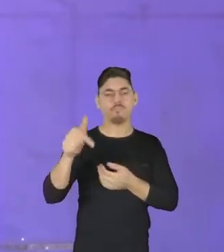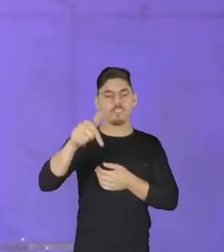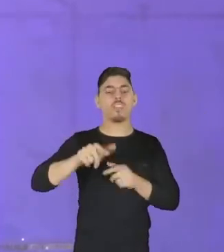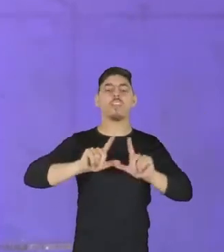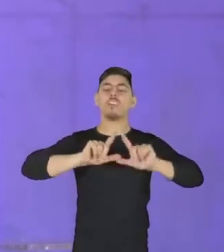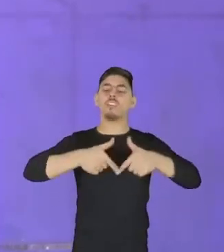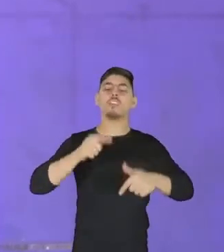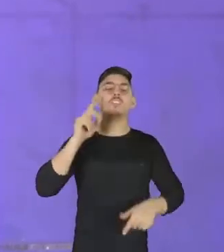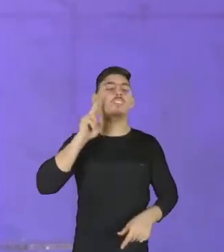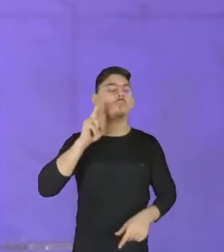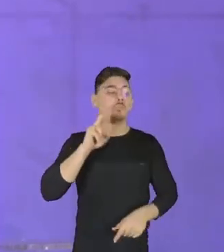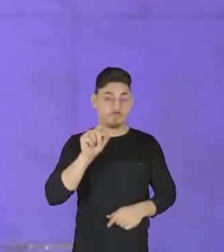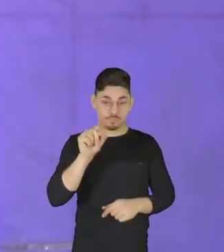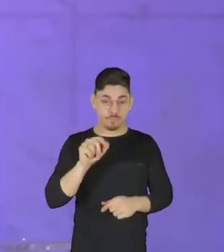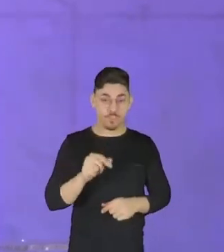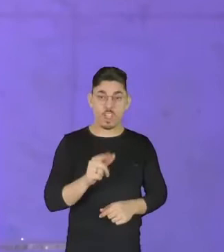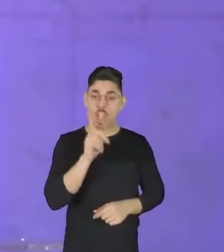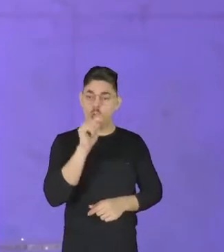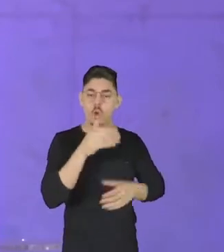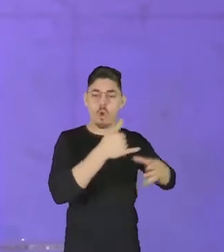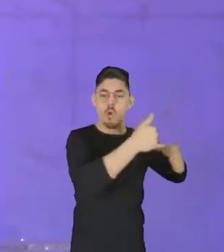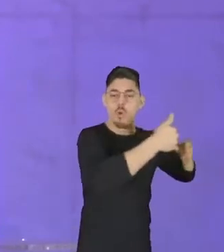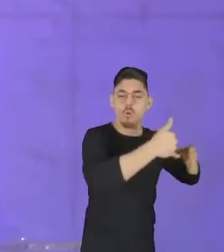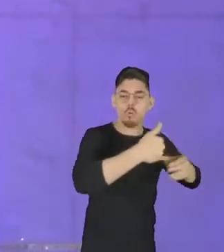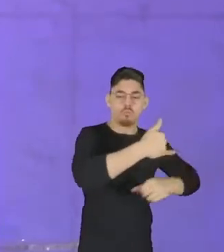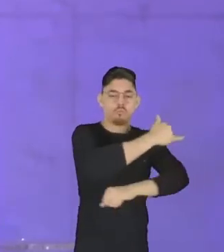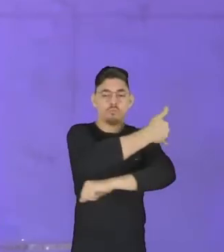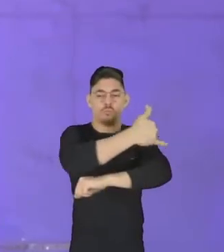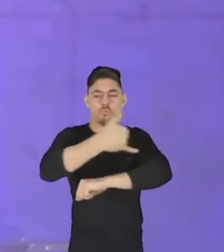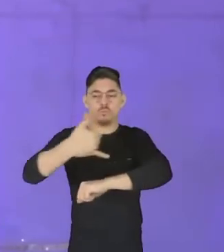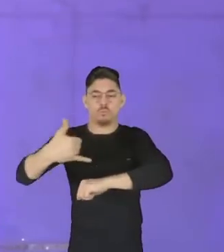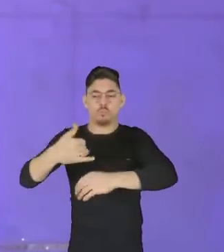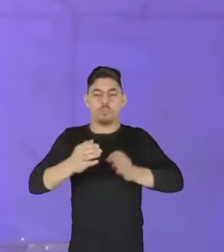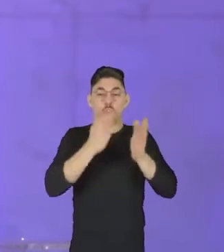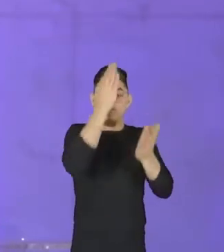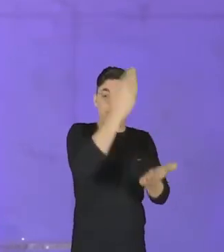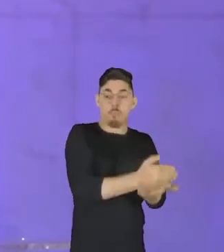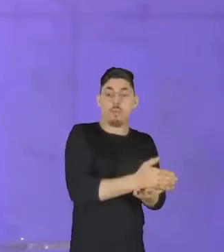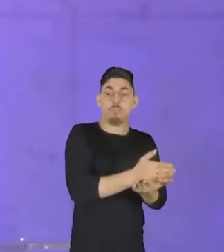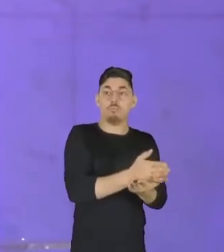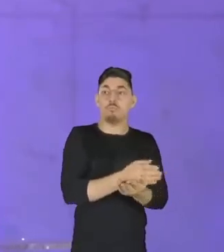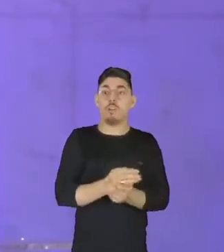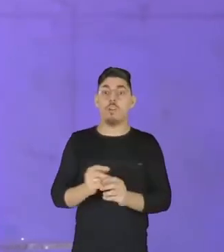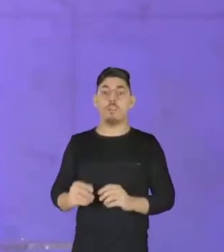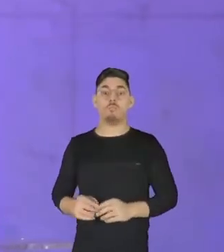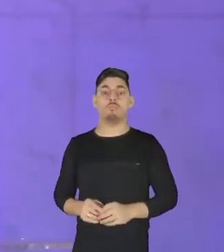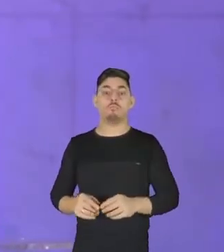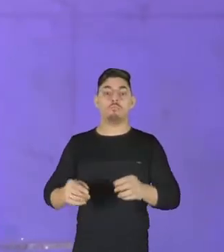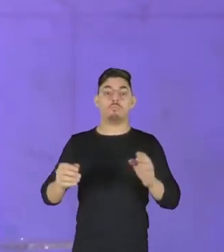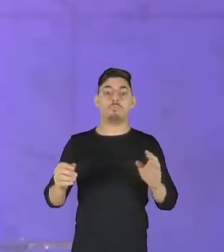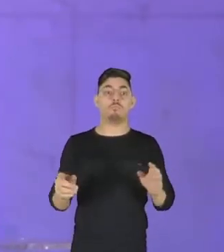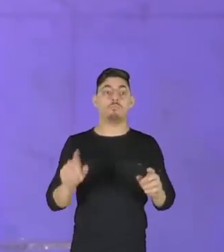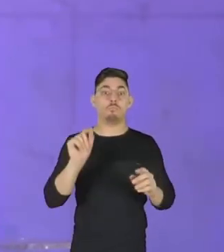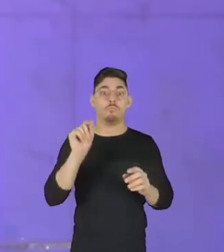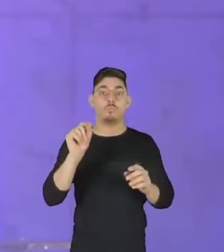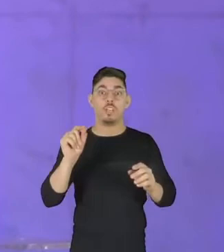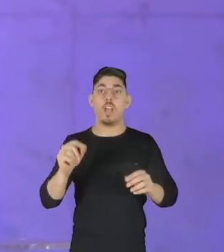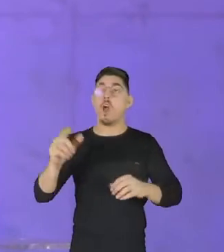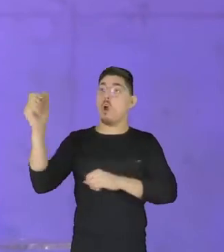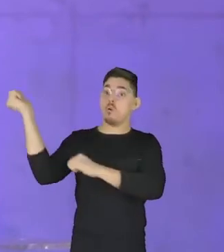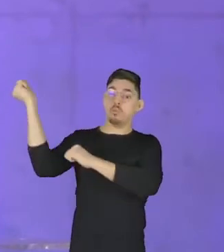Rio Jordão parou de correr, as muralhas de Jericó caíram, o sol parou, reis foram